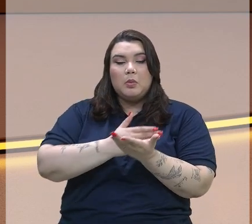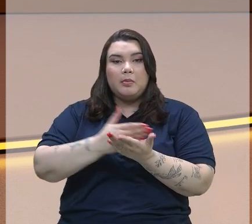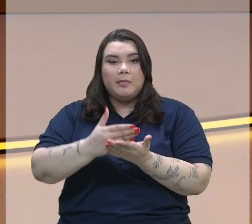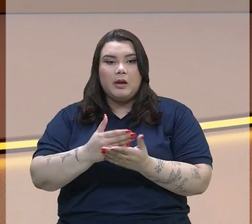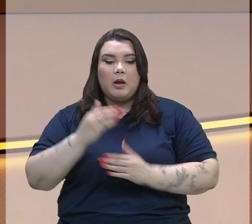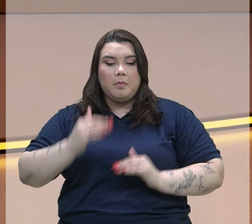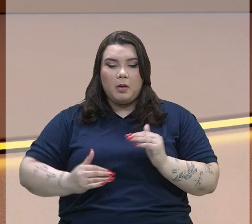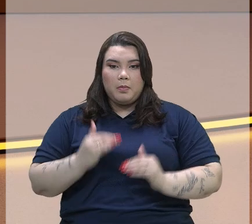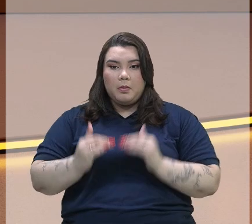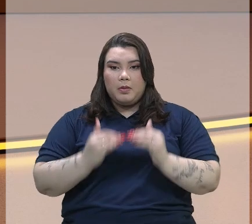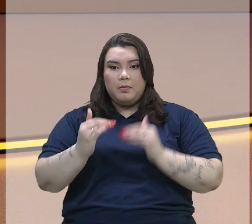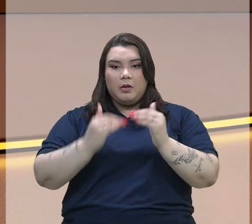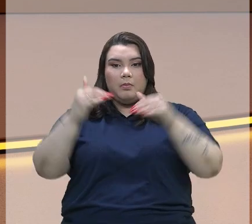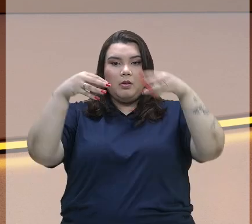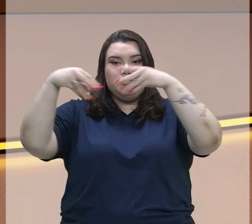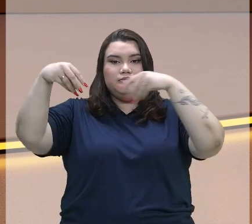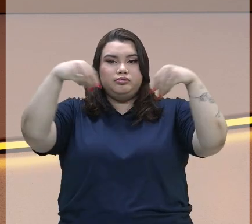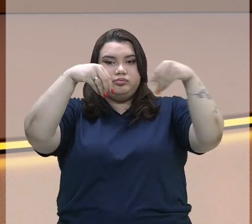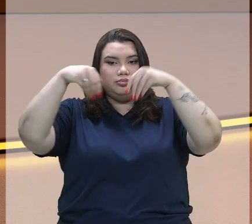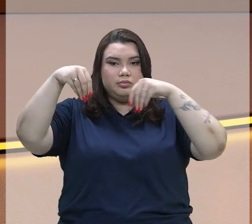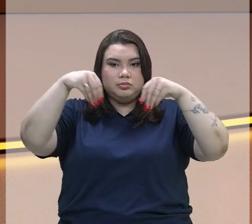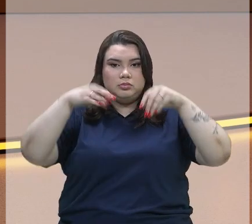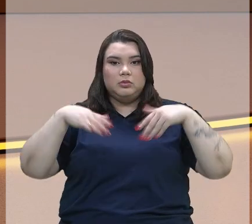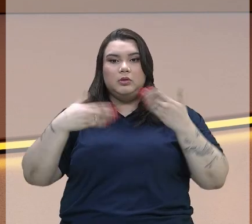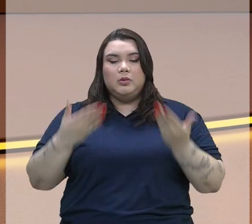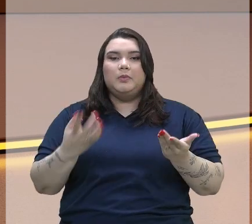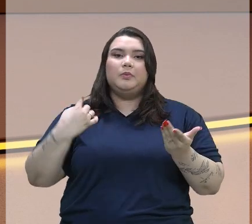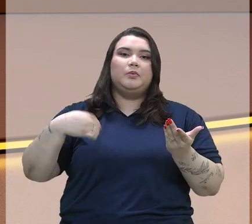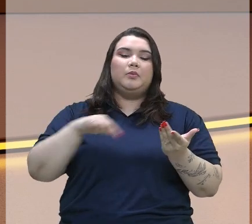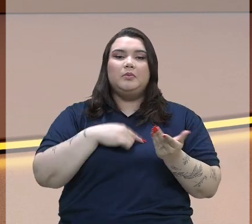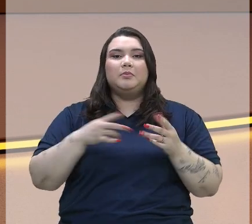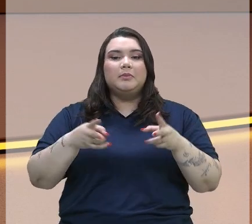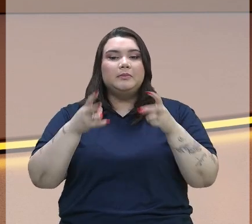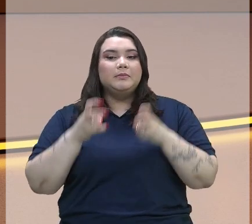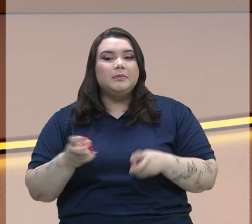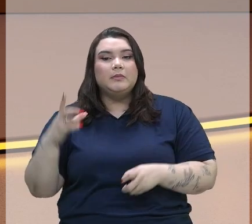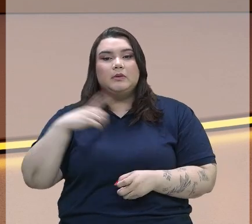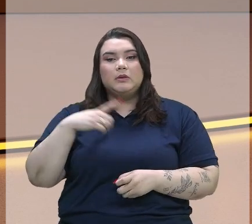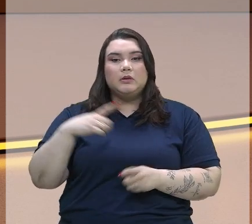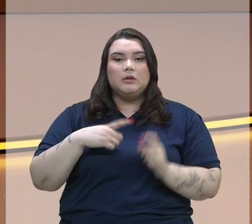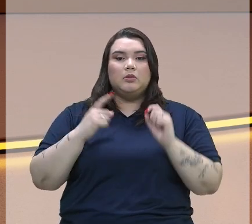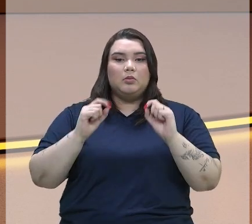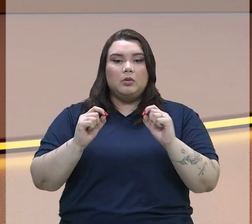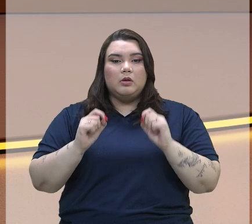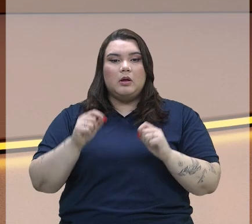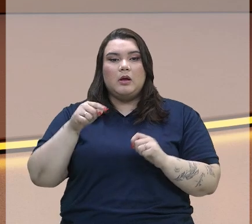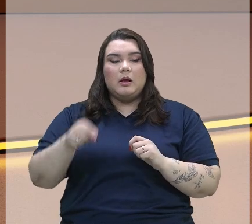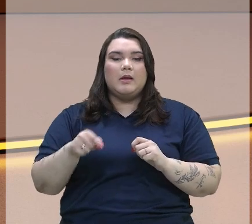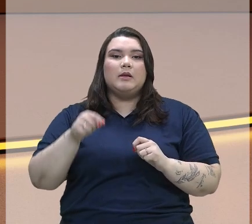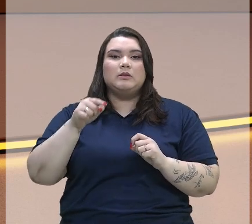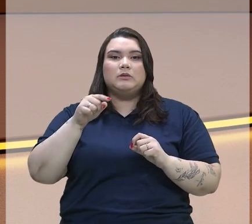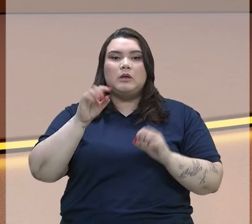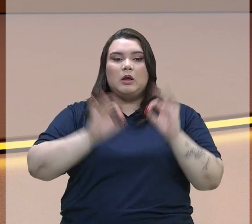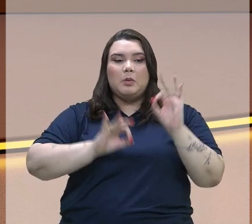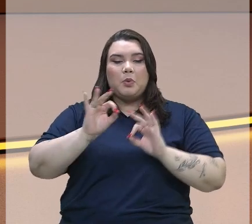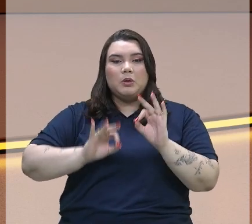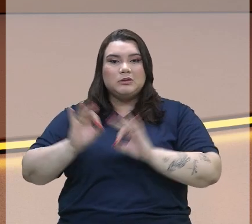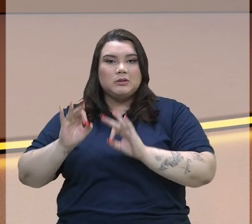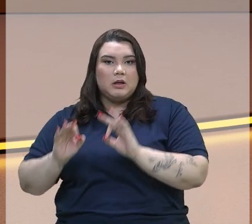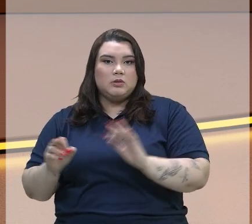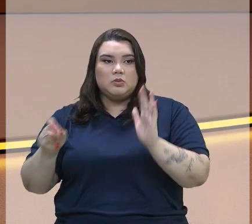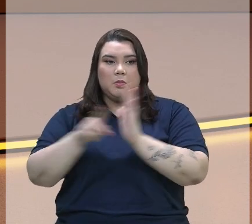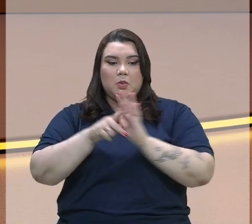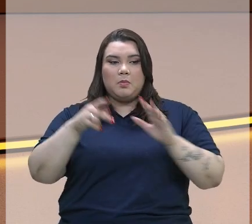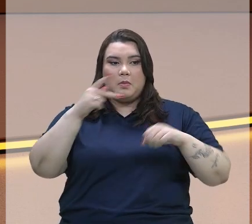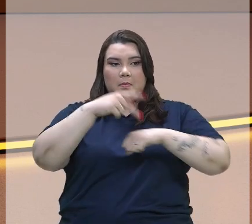solo, certo? Então, é graças à rocha-mãe que a gente vai ter ali, através do intemperismo, né, a decomposição e degradação dessa rocha,